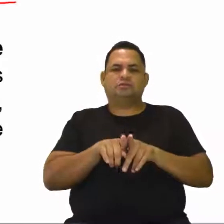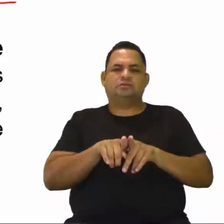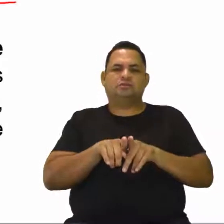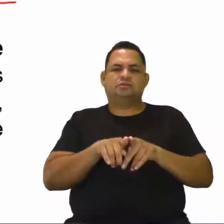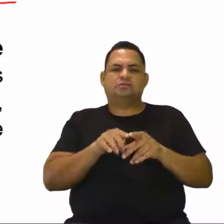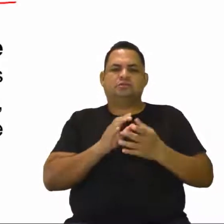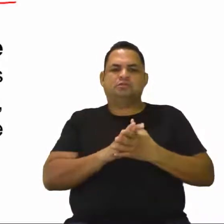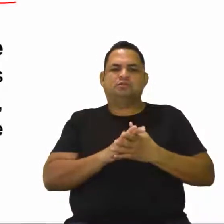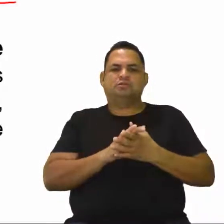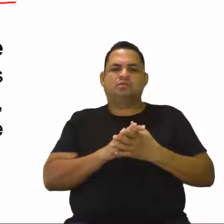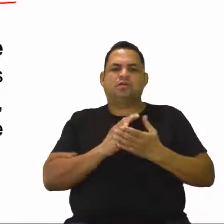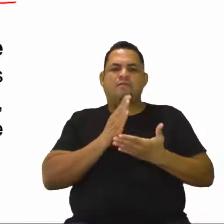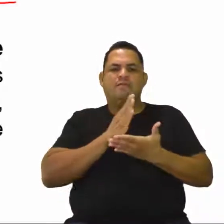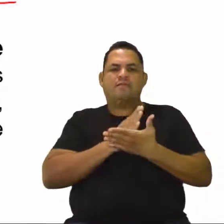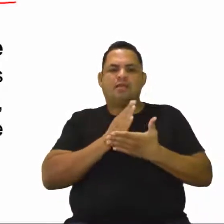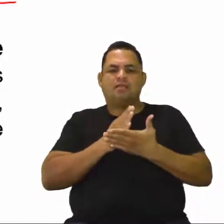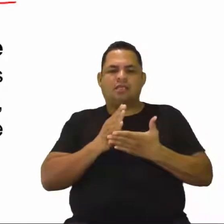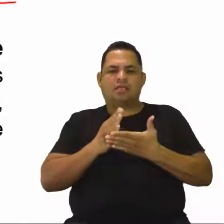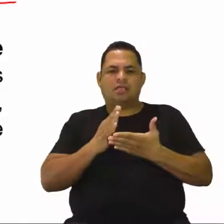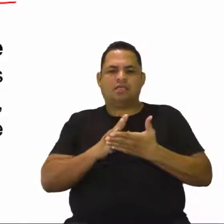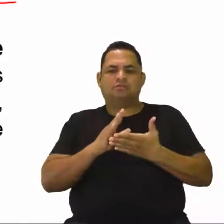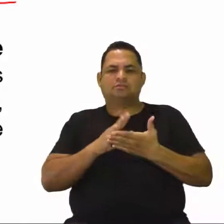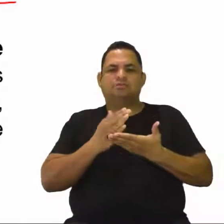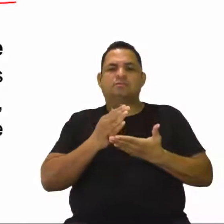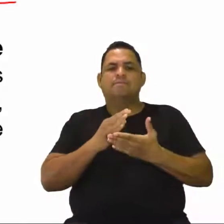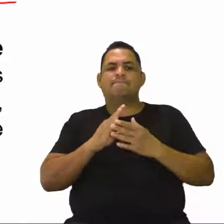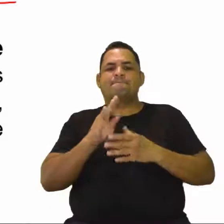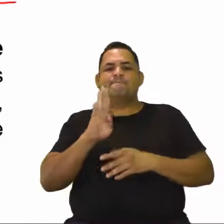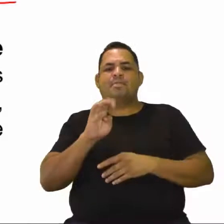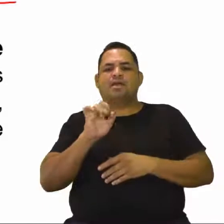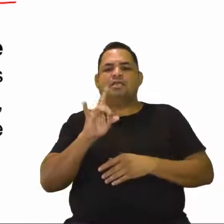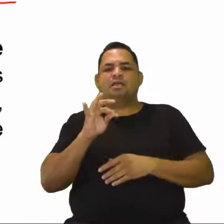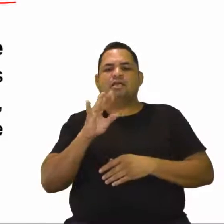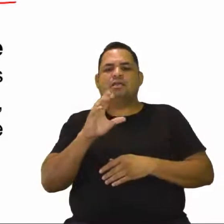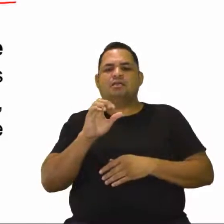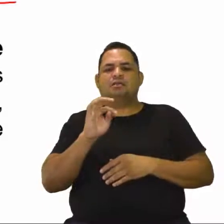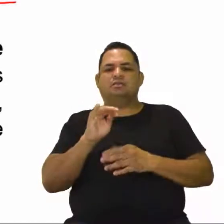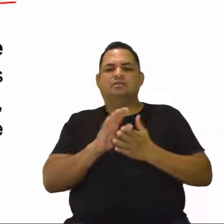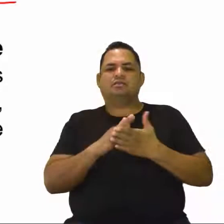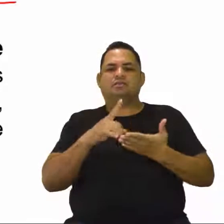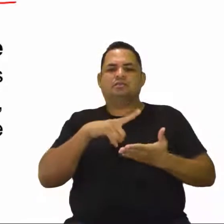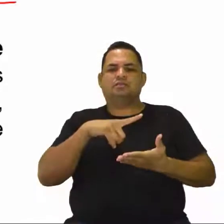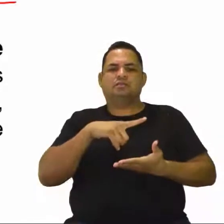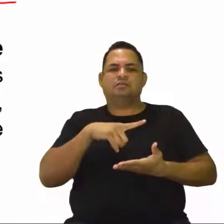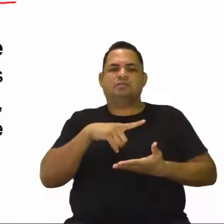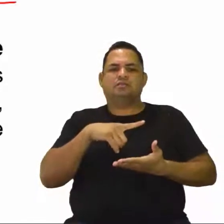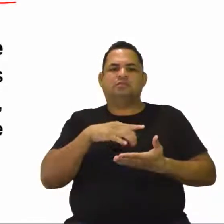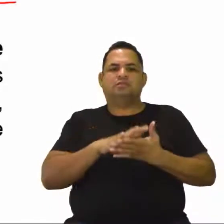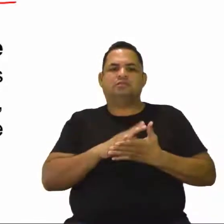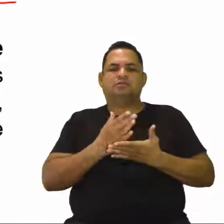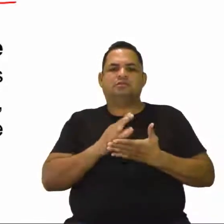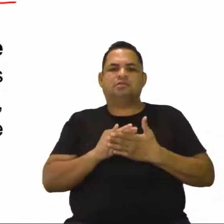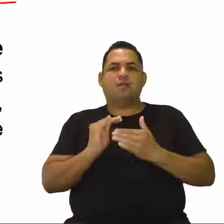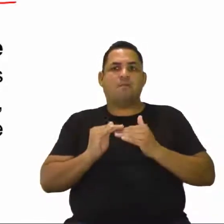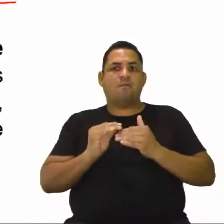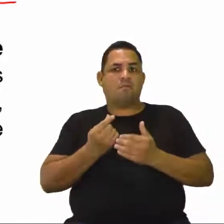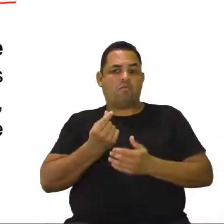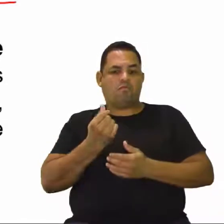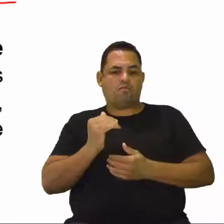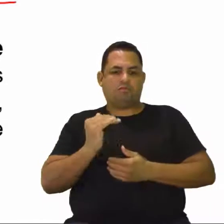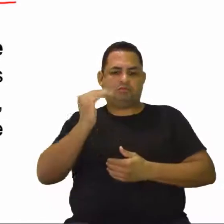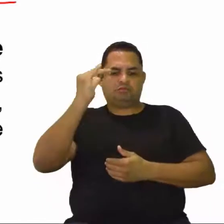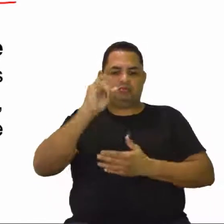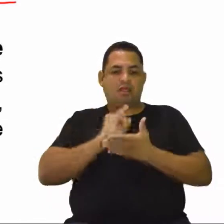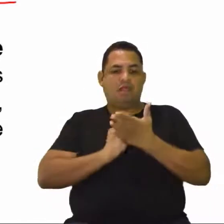a batata como vilão, nós já tivemos produtos que acabam encarecendo muito e que acabam puxando o preço da inflação